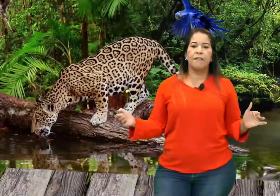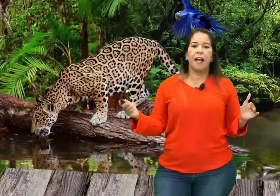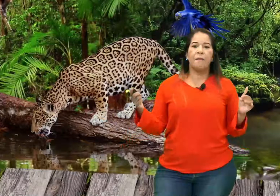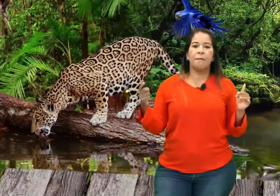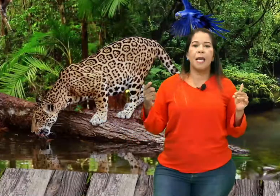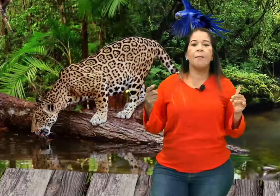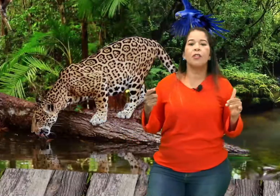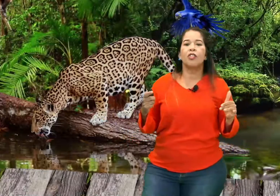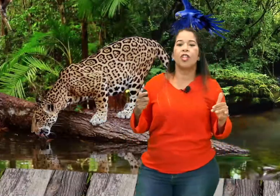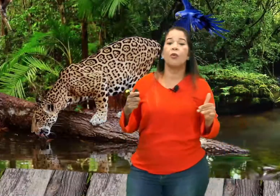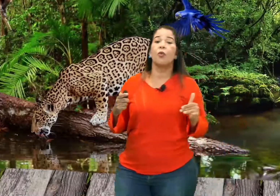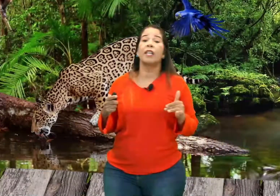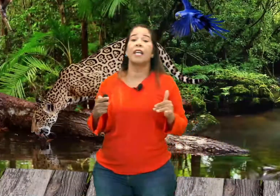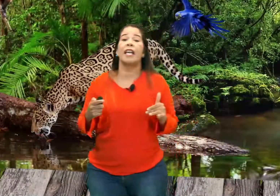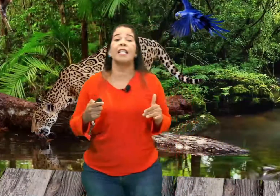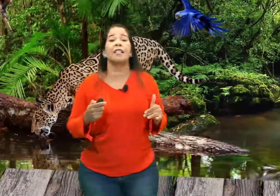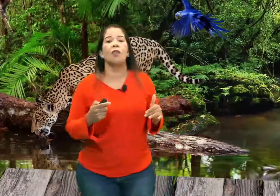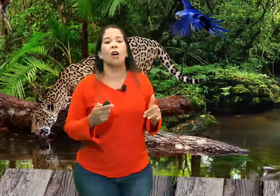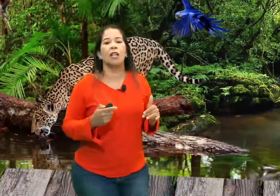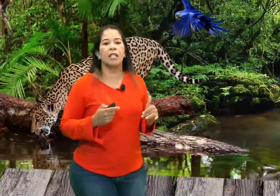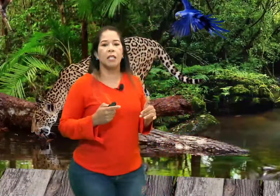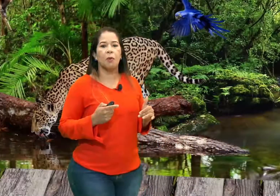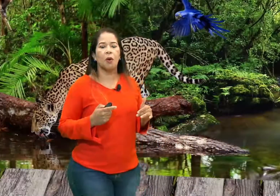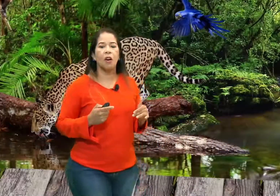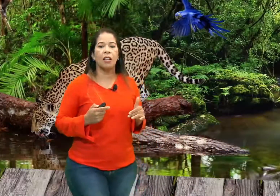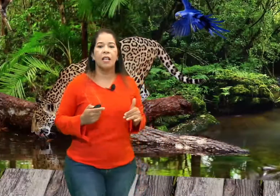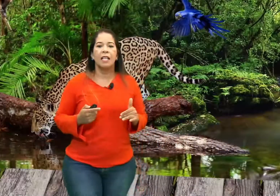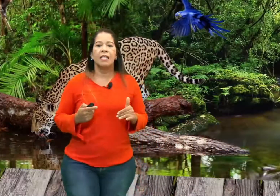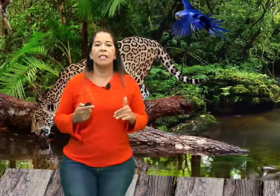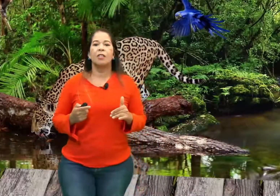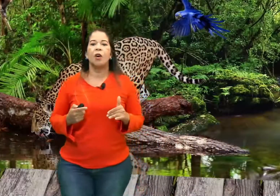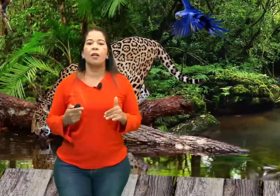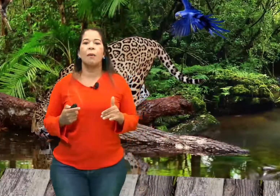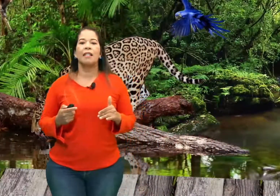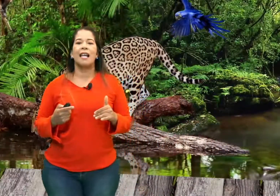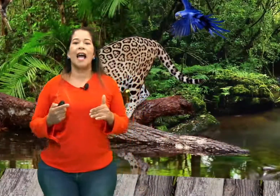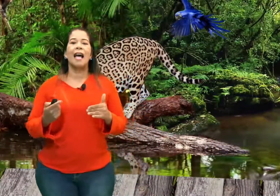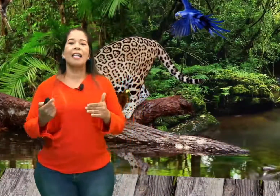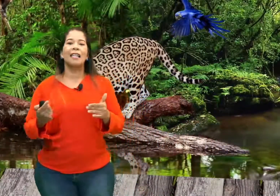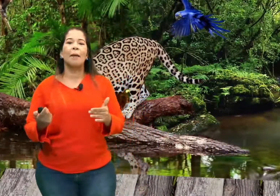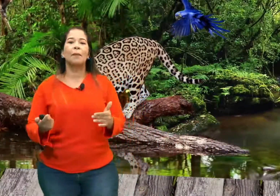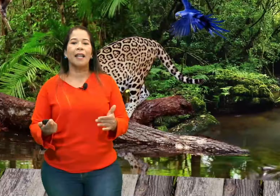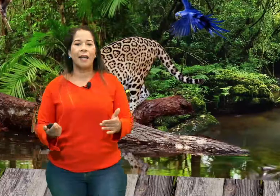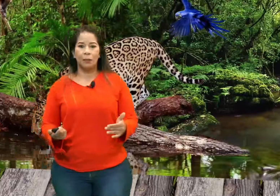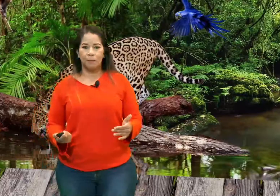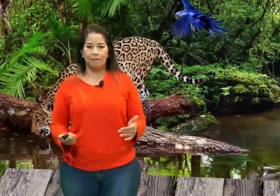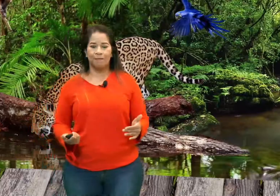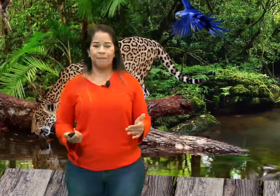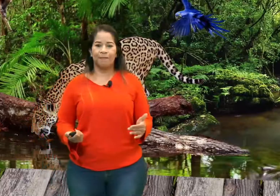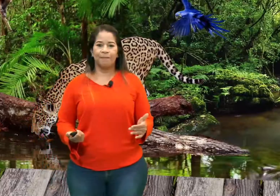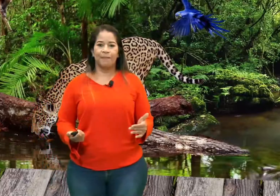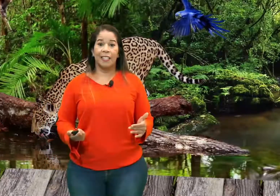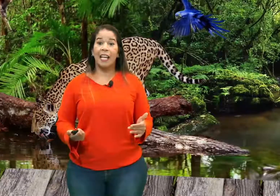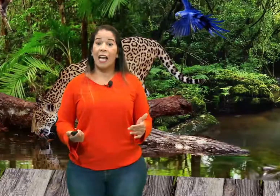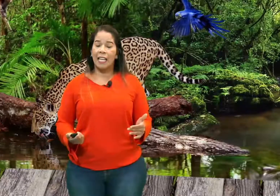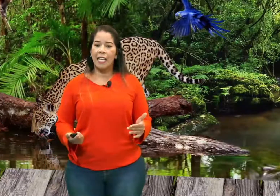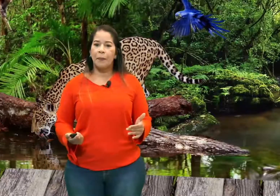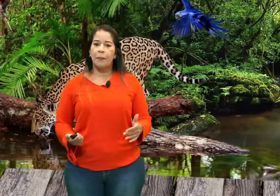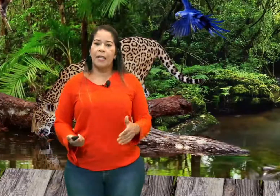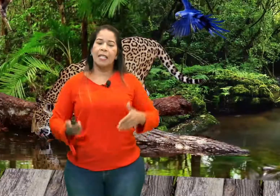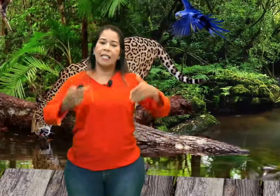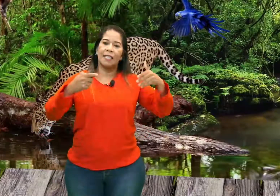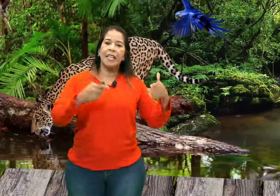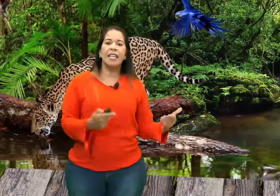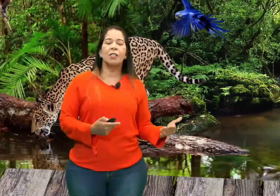e que vai permitir com que esse organismo agora se torne mais adaptado. E